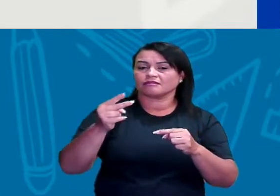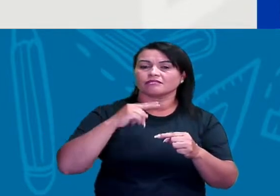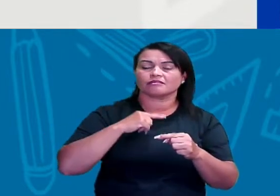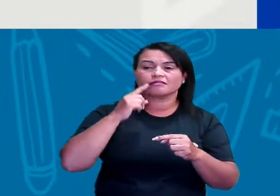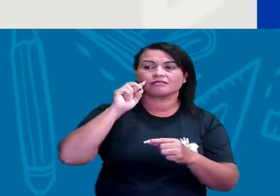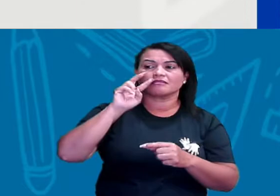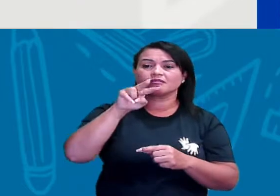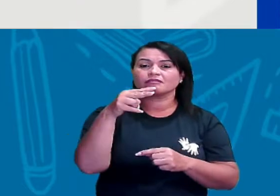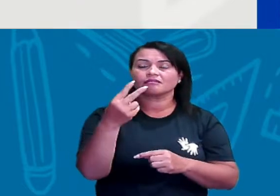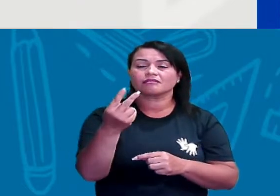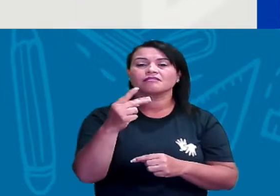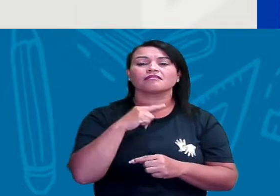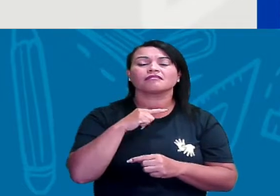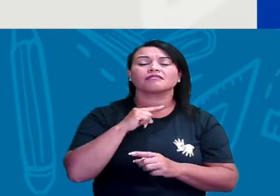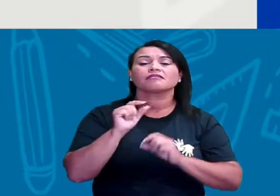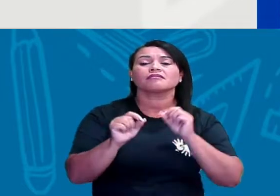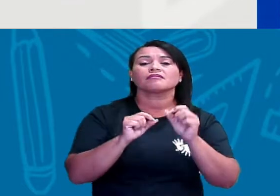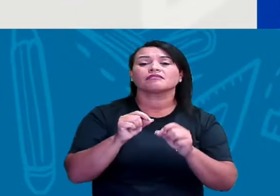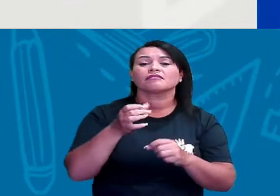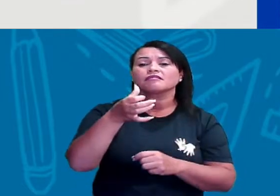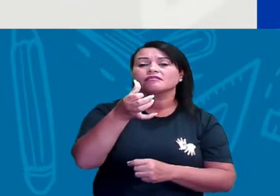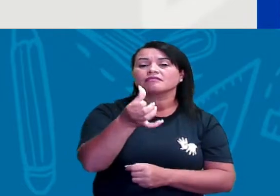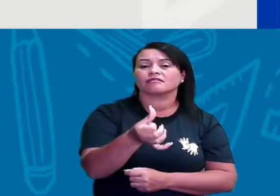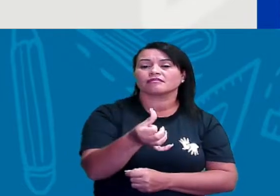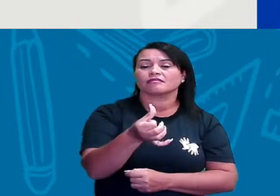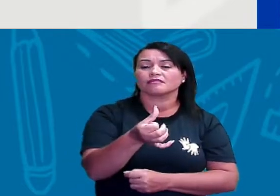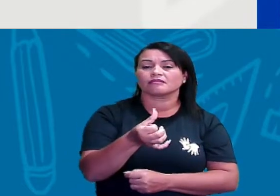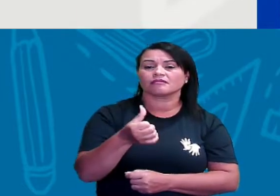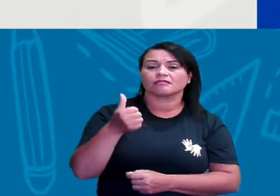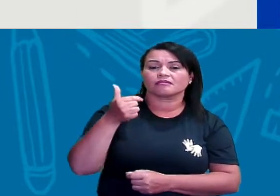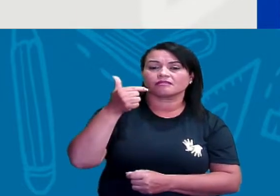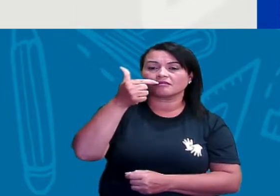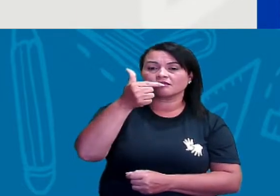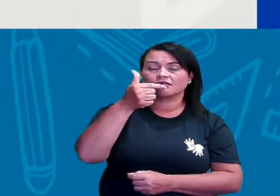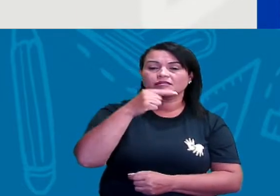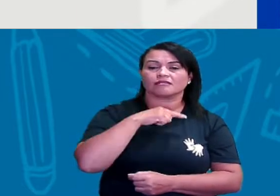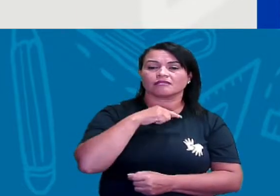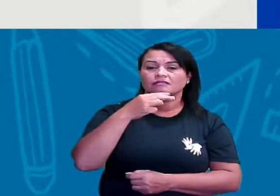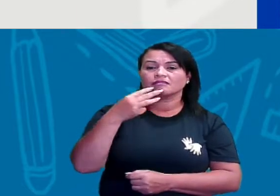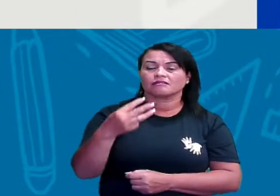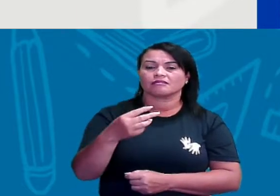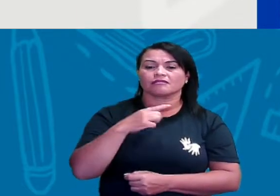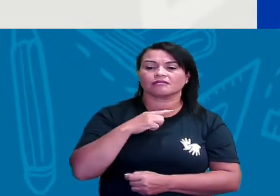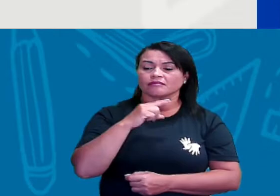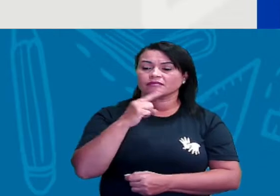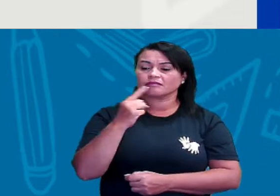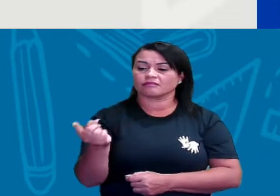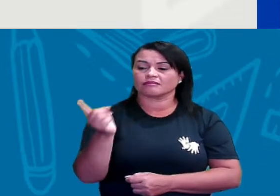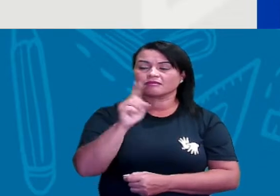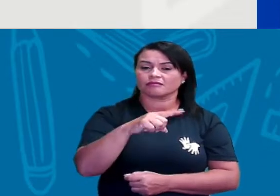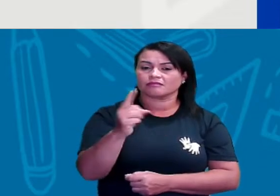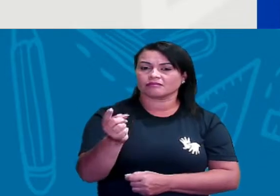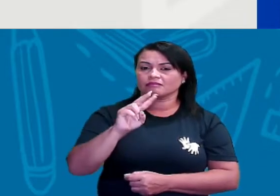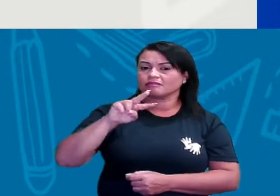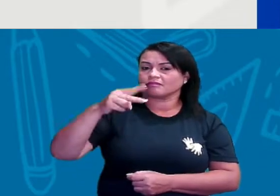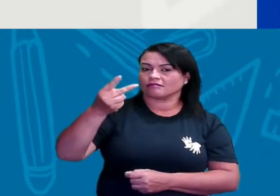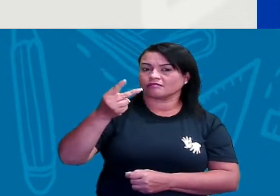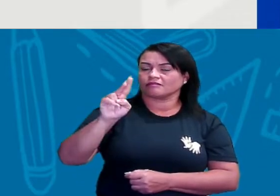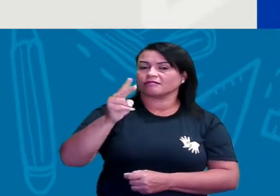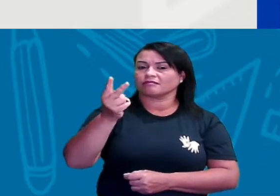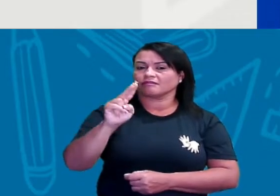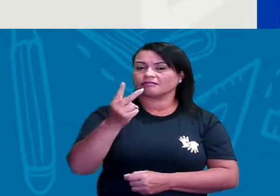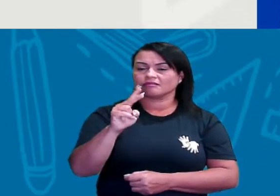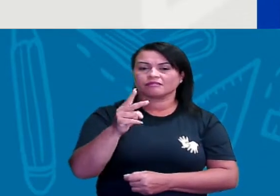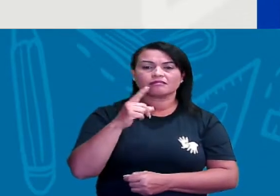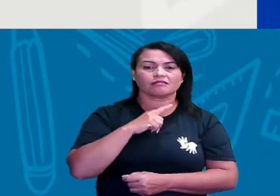tenho o seguinte, ó. Eu tenho 6 elevado a 2 e quem? 3, o expoente aqui, ó. Tem um expoente dentro e um expoente fora, né? Ou seja, a potência